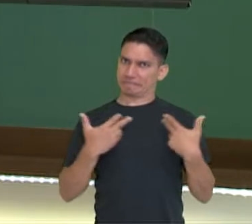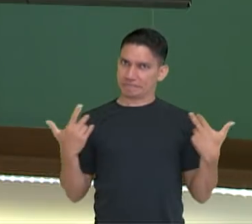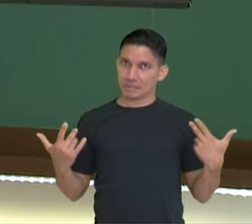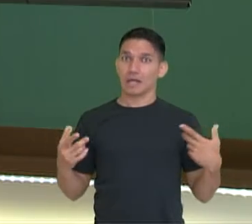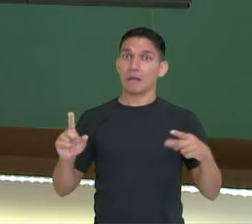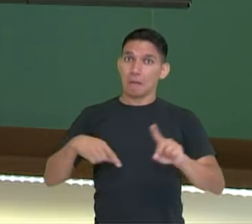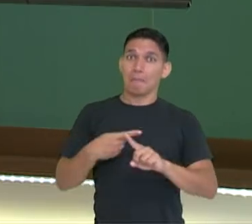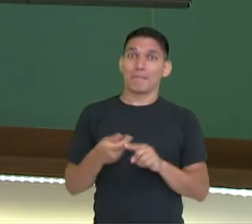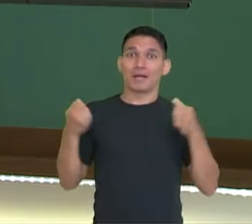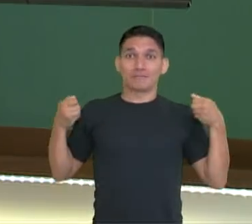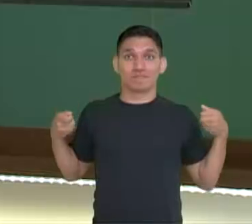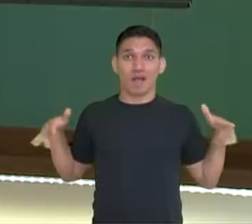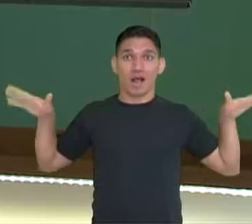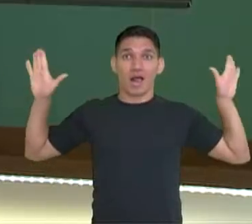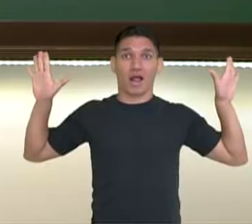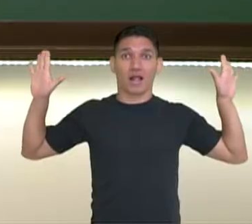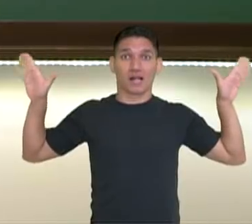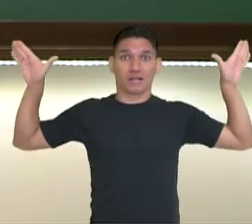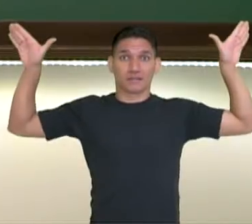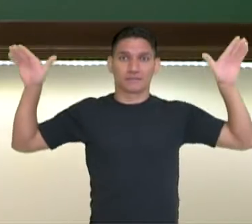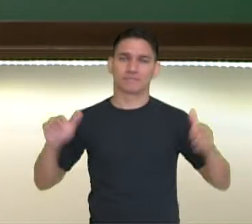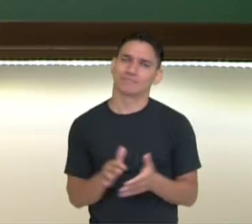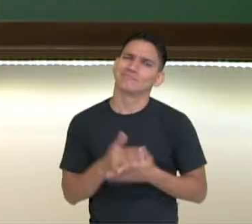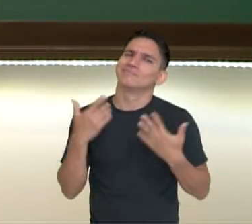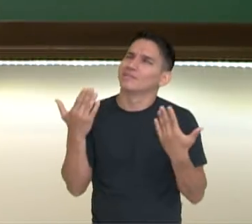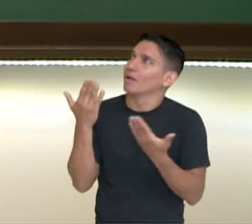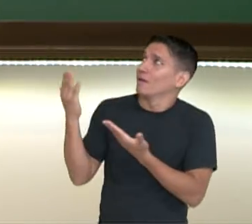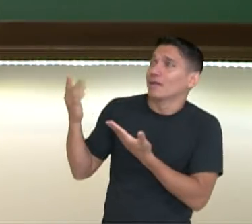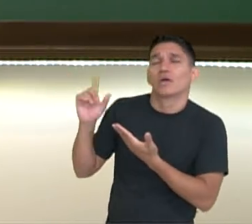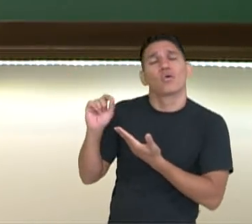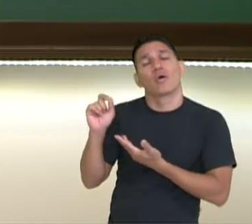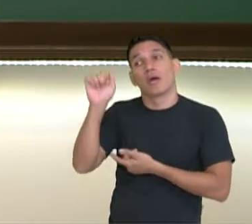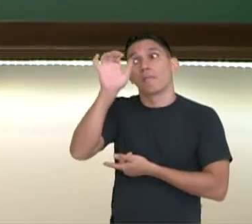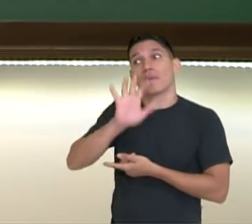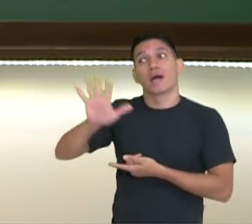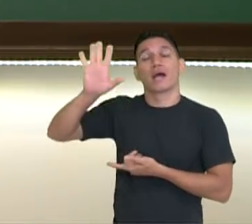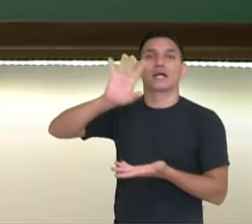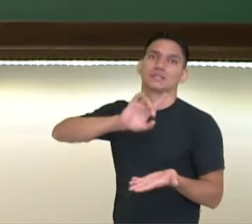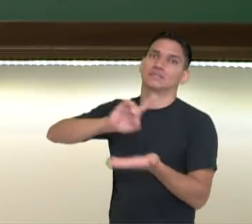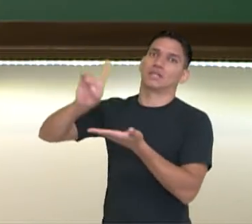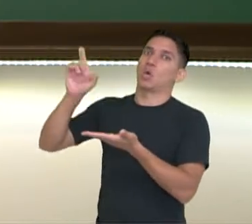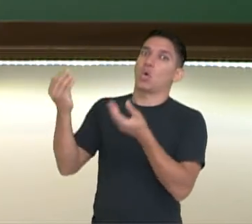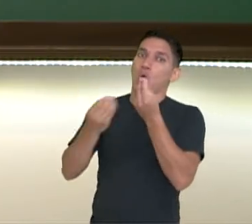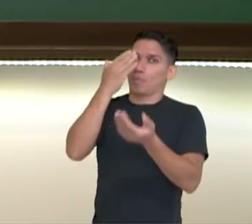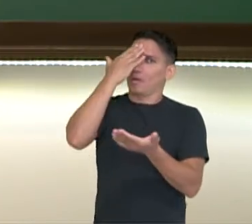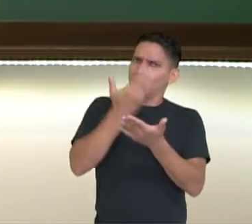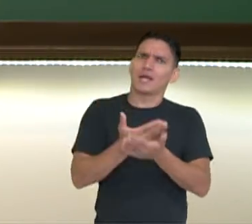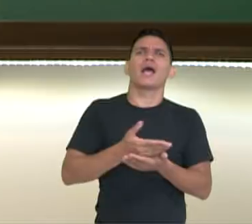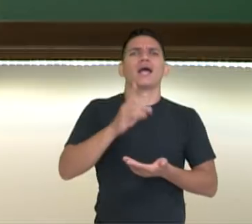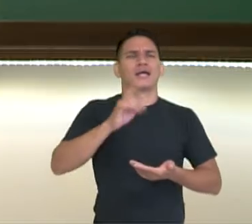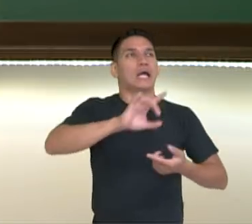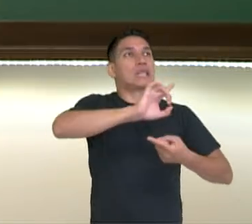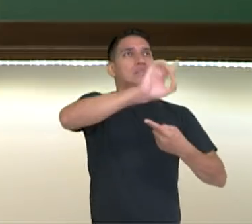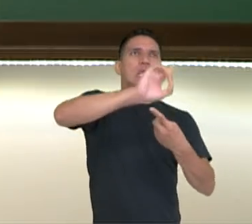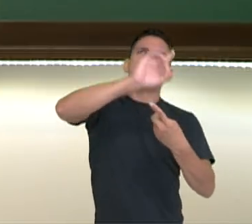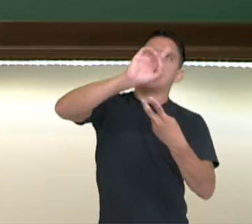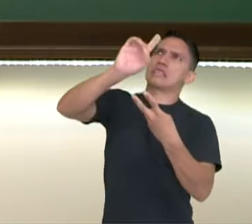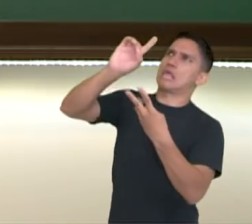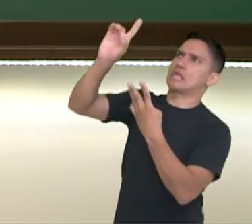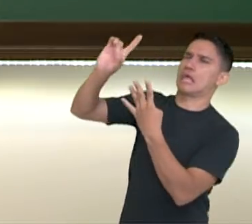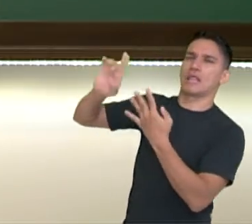suas asas. Então, isso aí, gente, é mais uma imagem de uma divindade. Lembrando, então, eles eram politeístas e